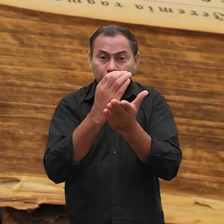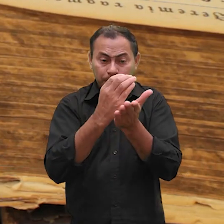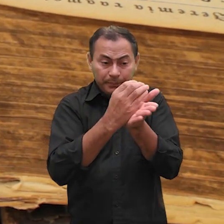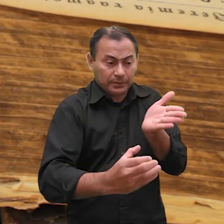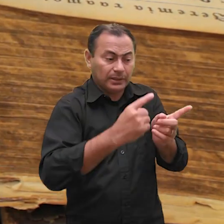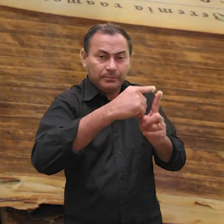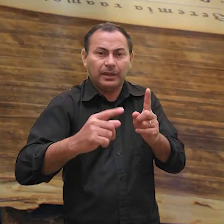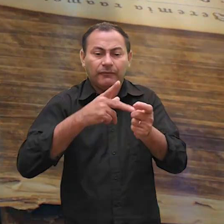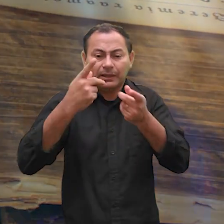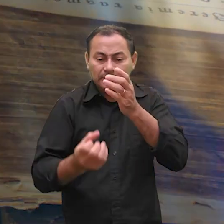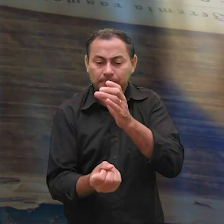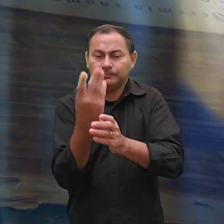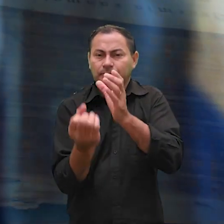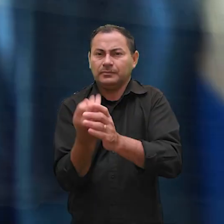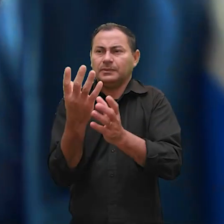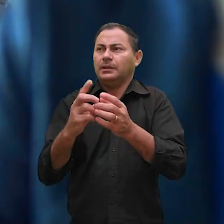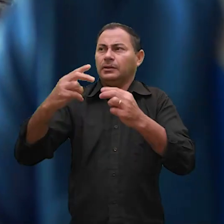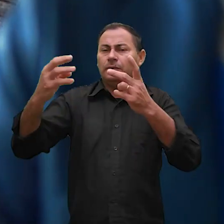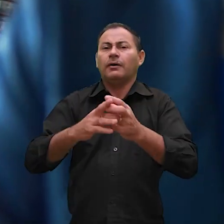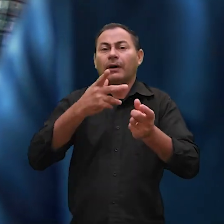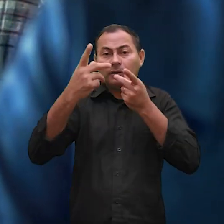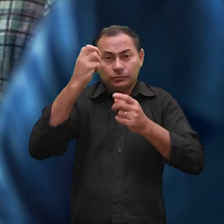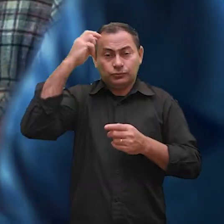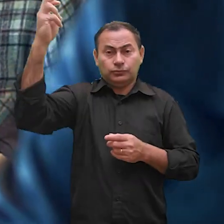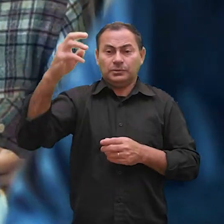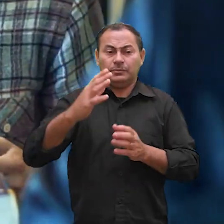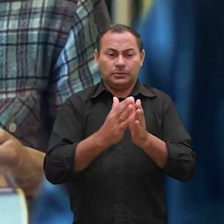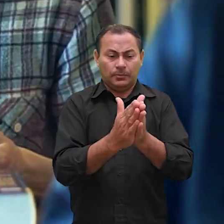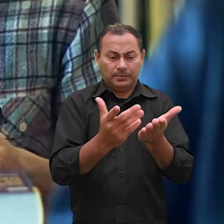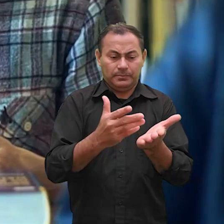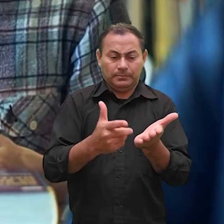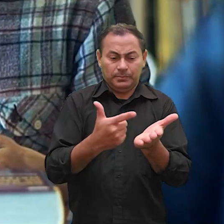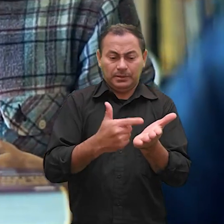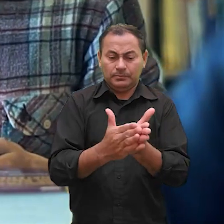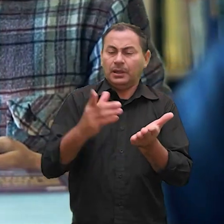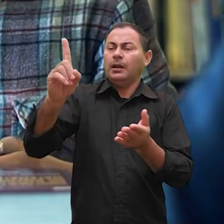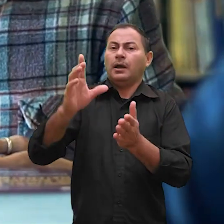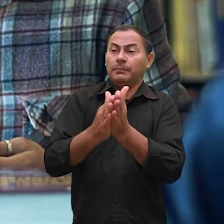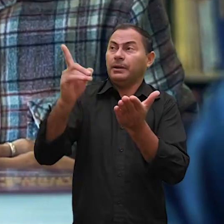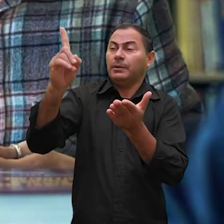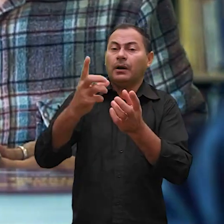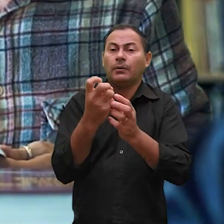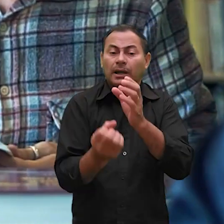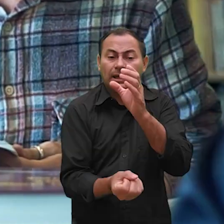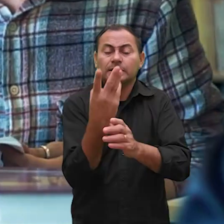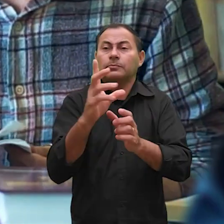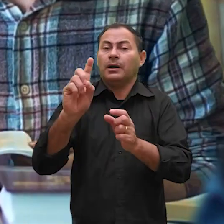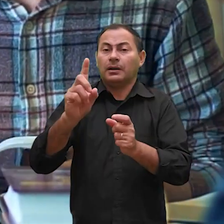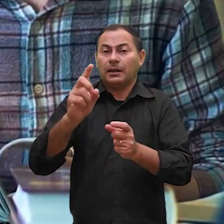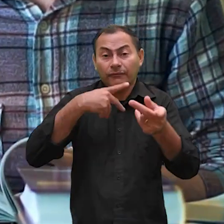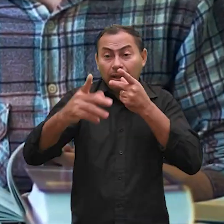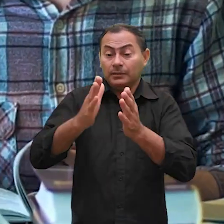criação. Mas se você conversar com algum intelectual sobre a Bíblia, você acaba achando que a questão da criação é o único assunto do qual a